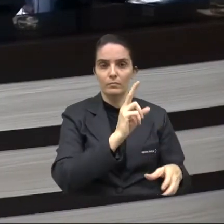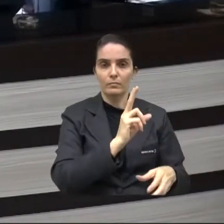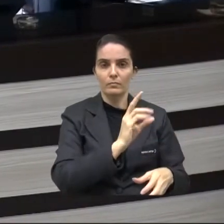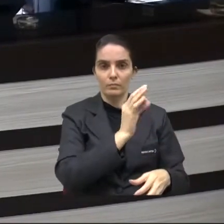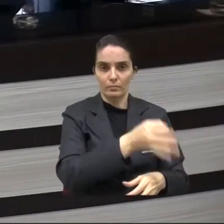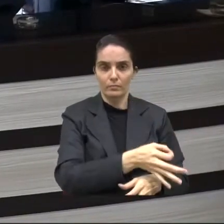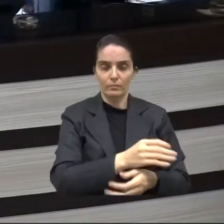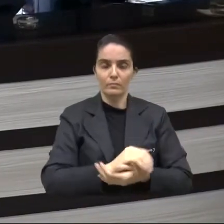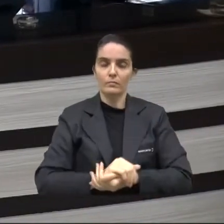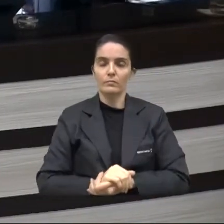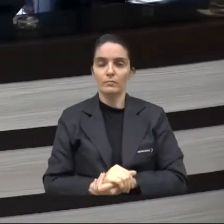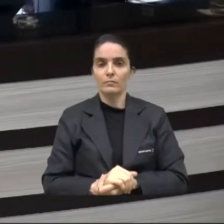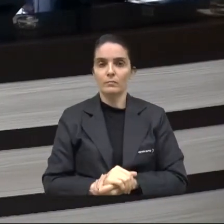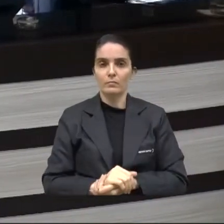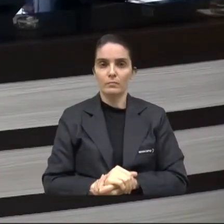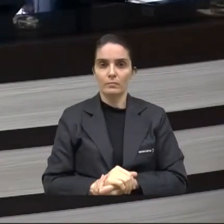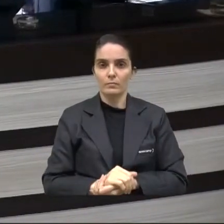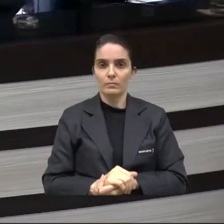competentes.